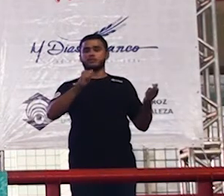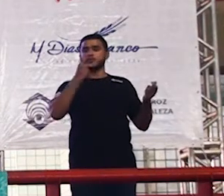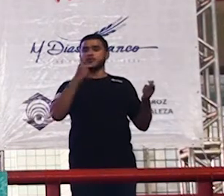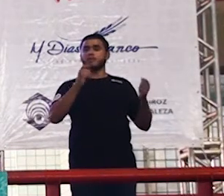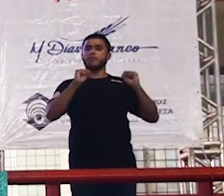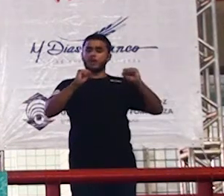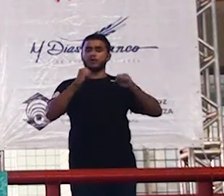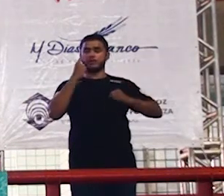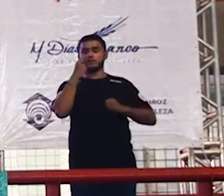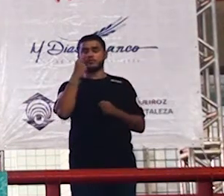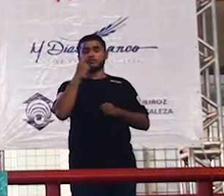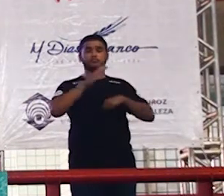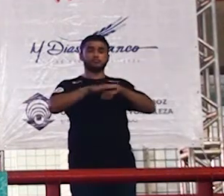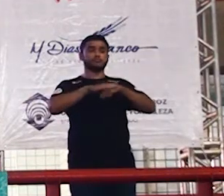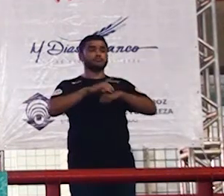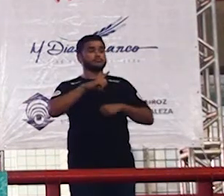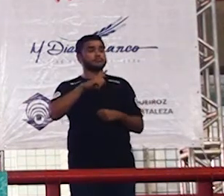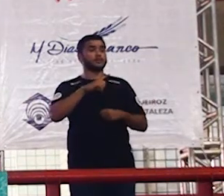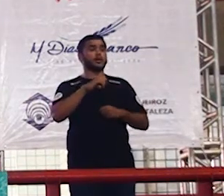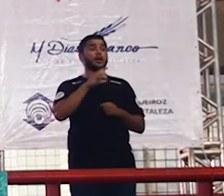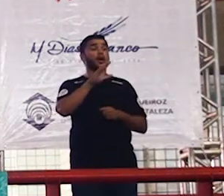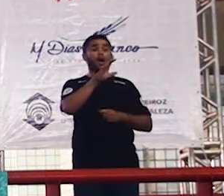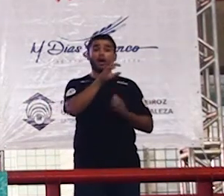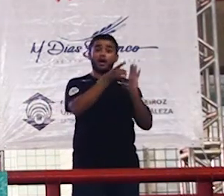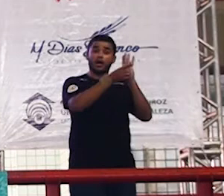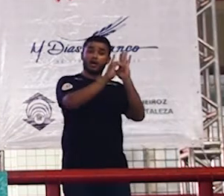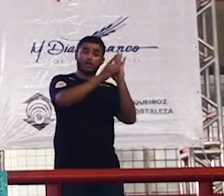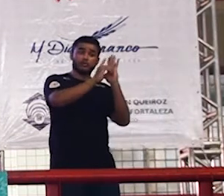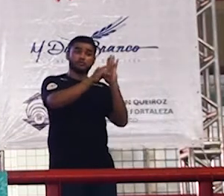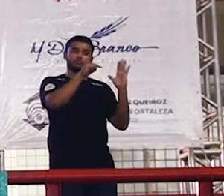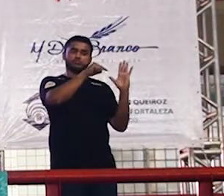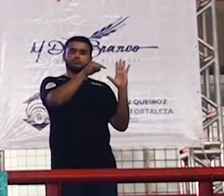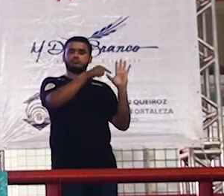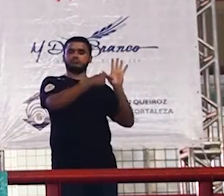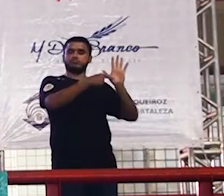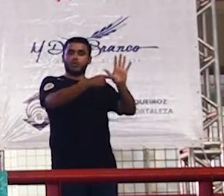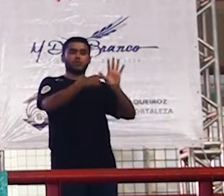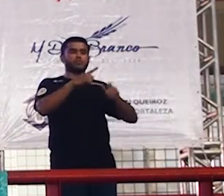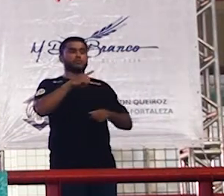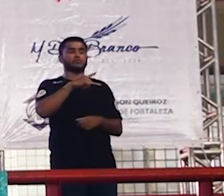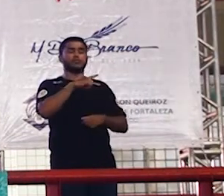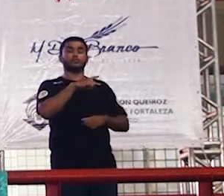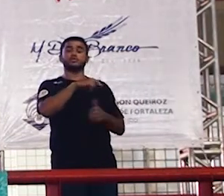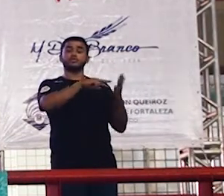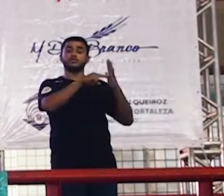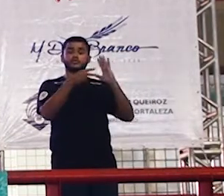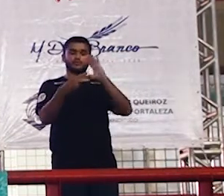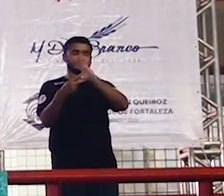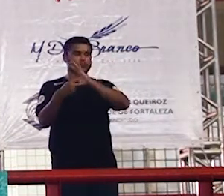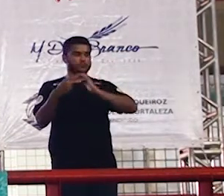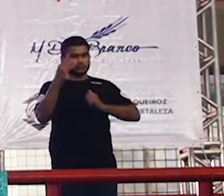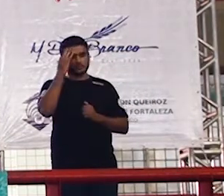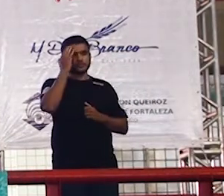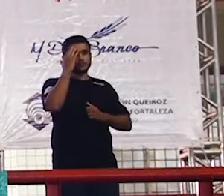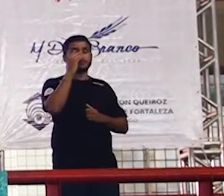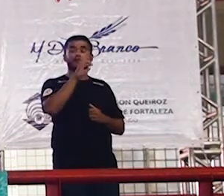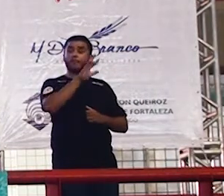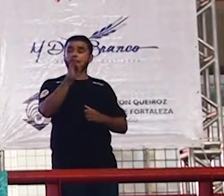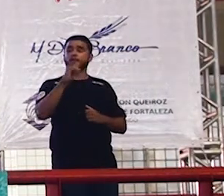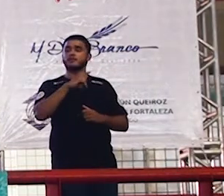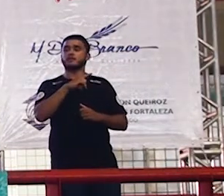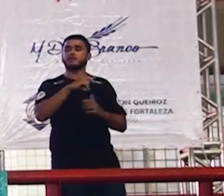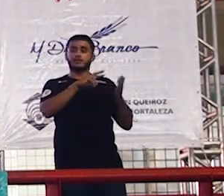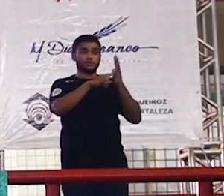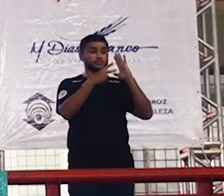ser polissêmica porque ela pode, no dicionário, ter mais de um sentido. Ou a palavra pode ser polissêmica porque ela pode ter